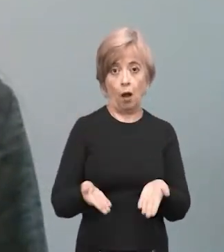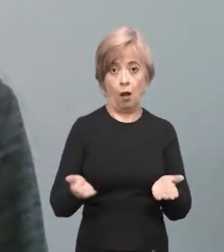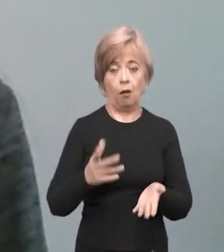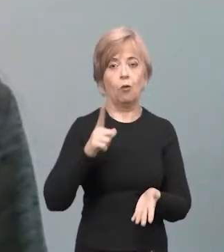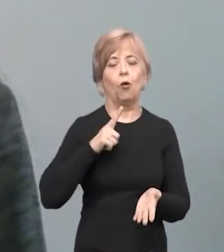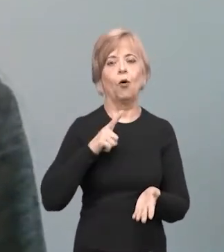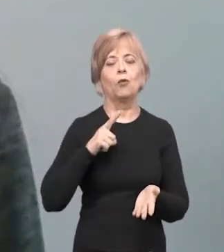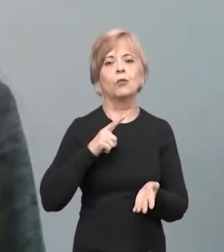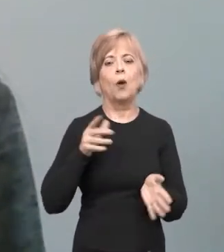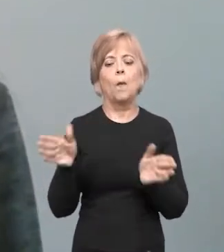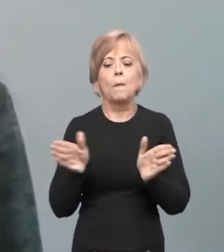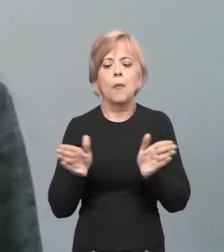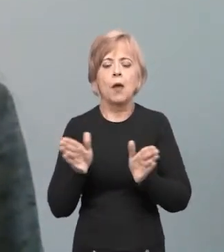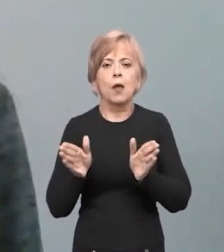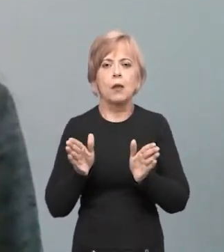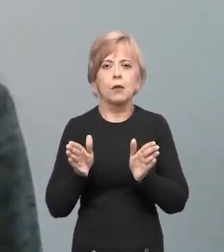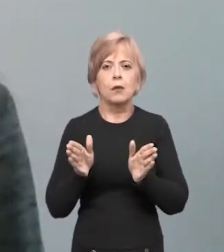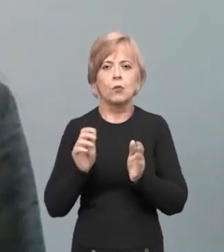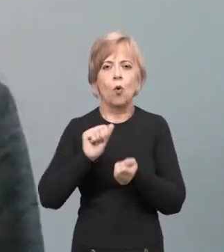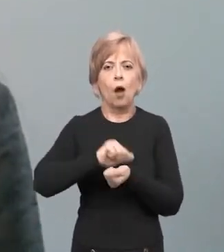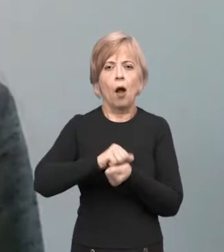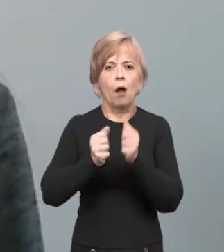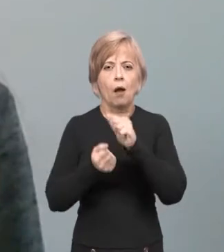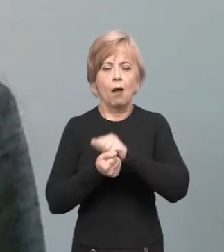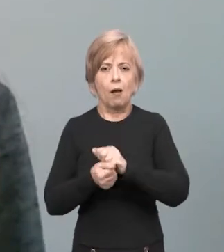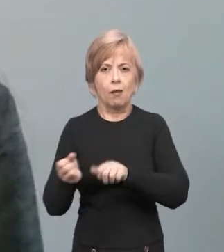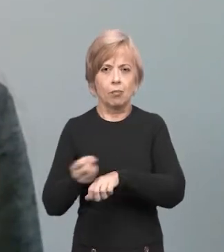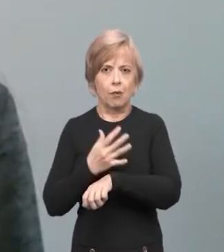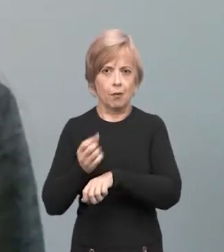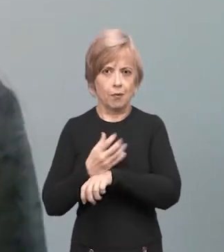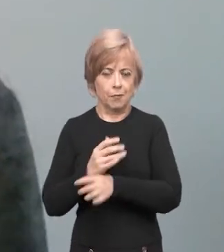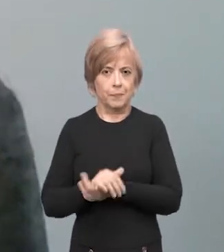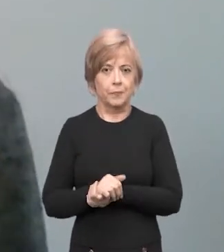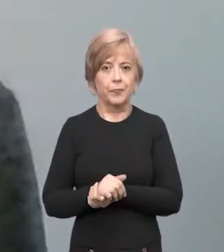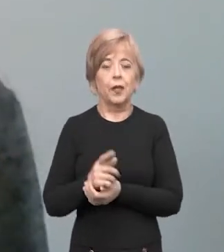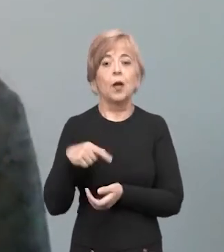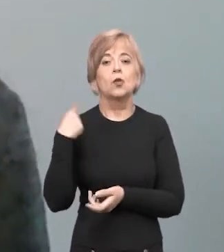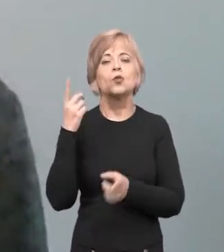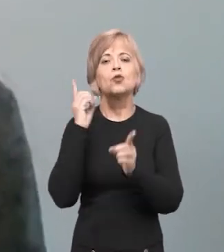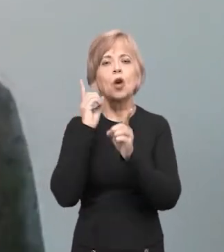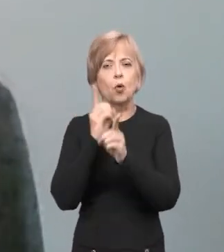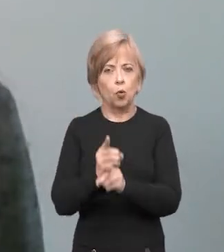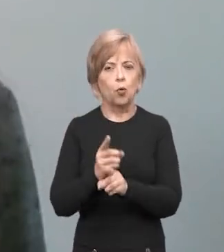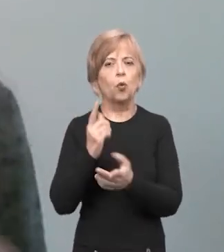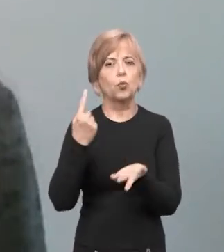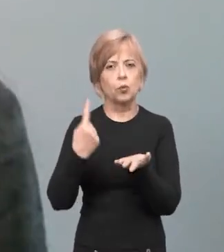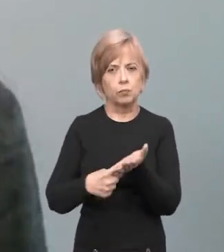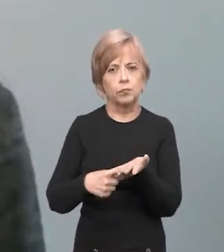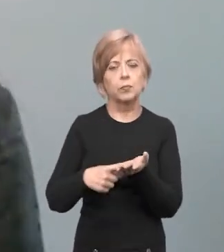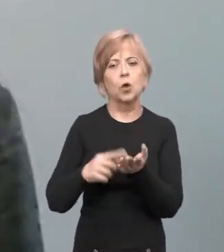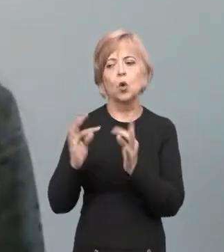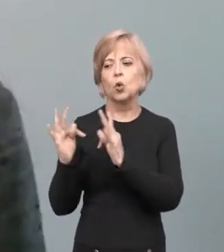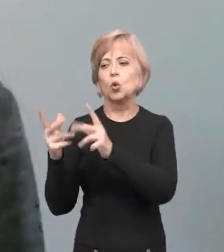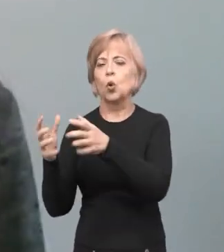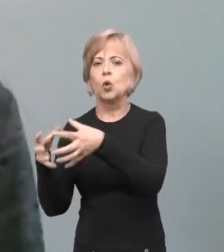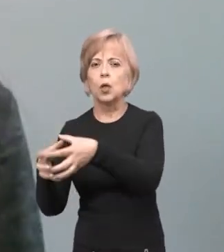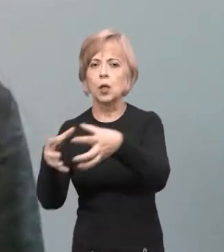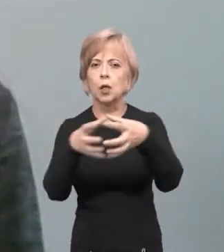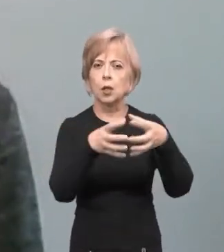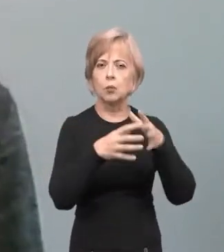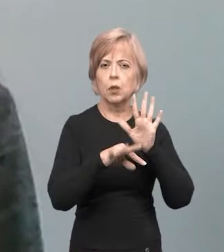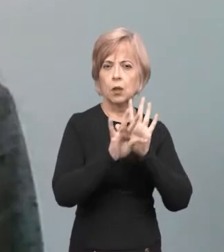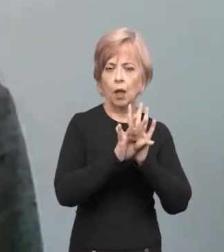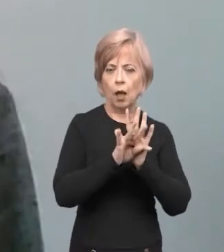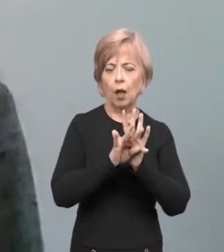está numa fase de atualização e para isso nós já promovemos um encontro entre todas as equipes técnicas, promotores